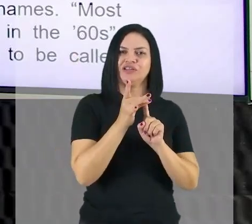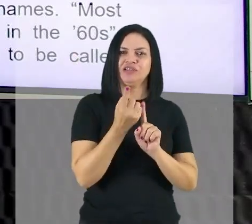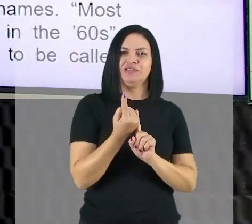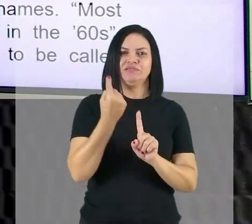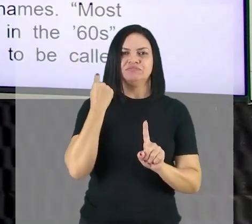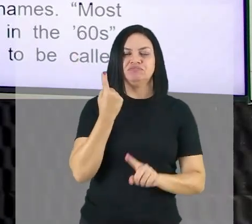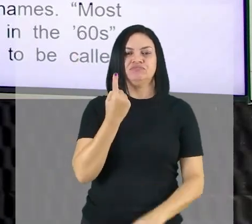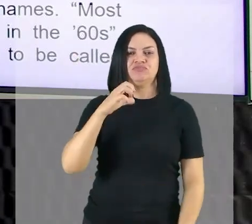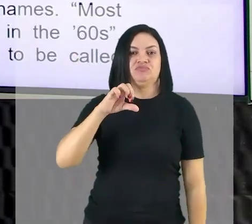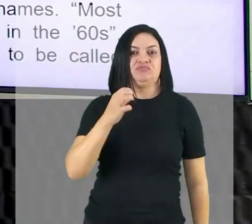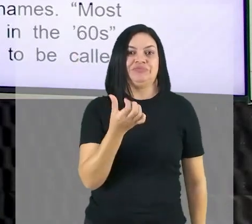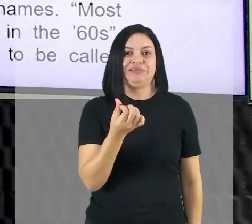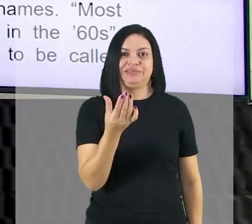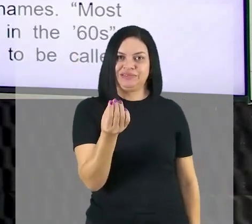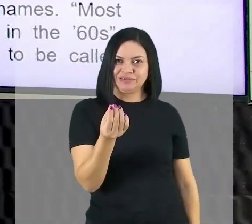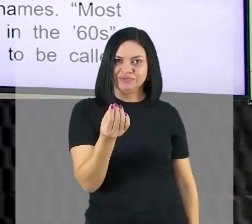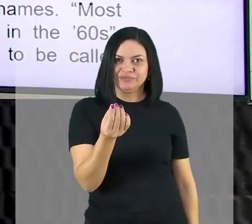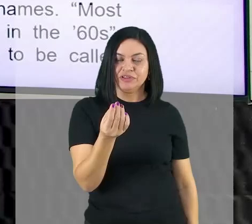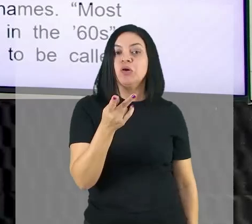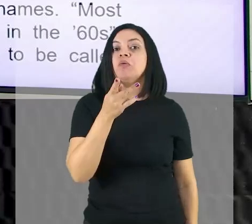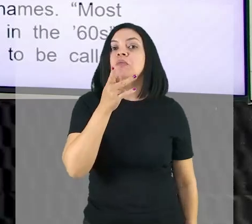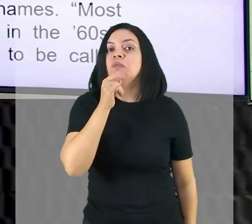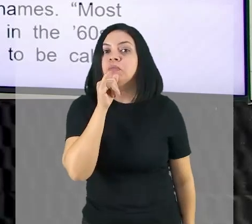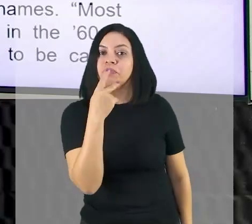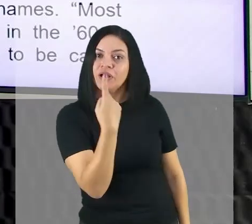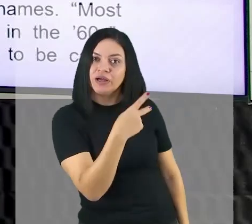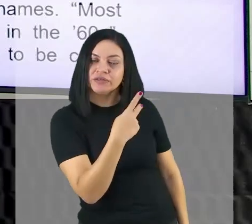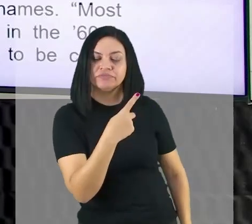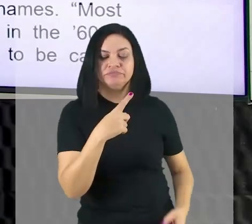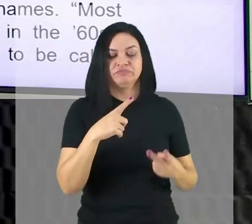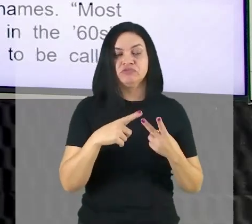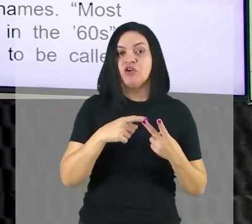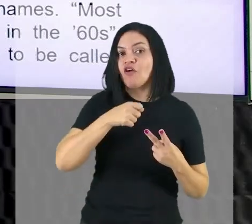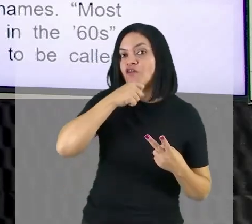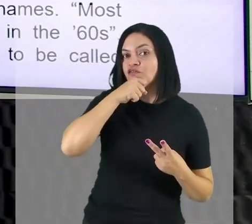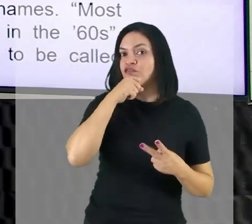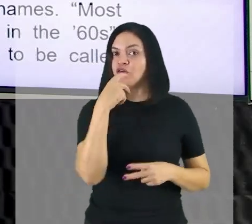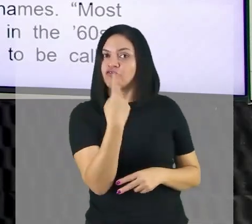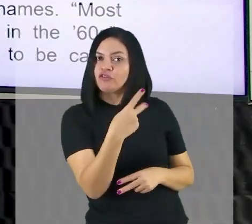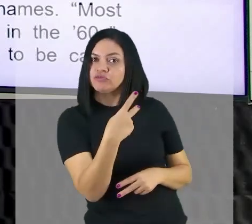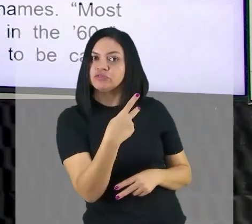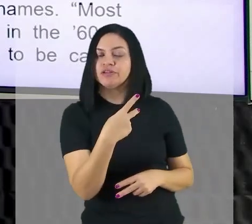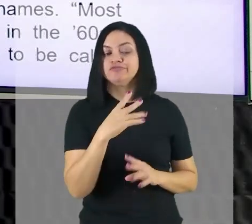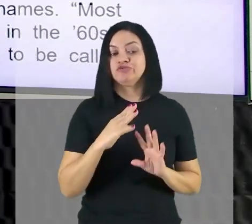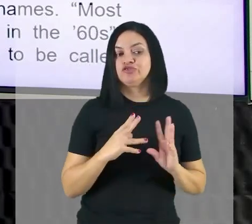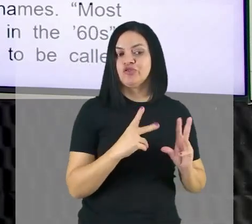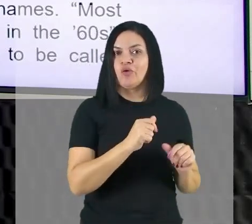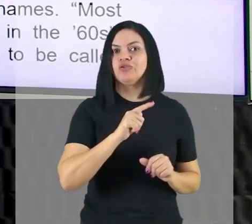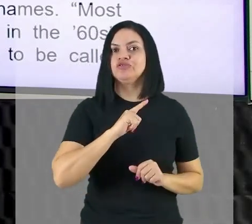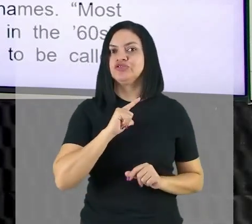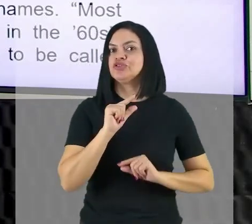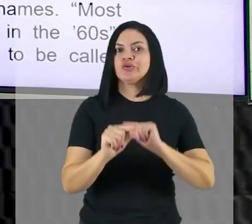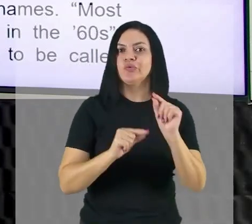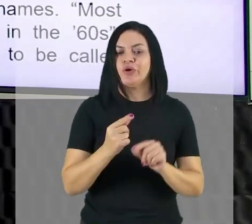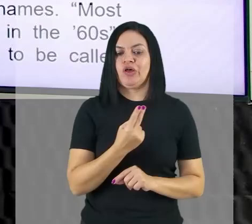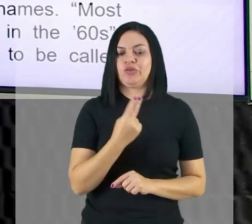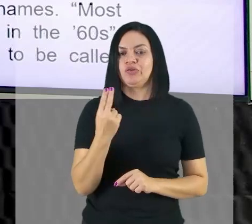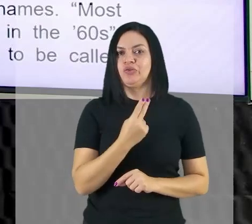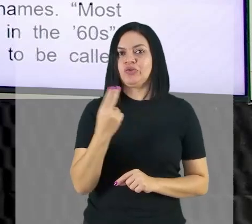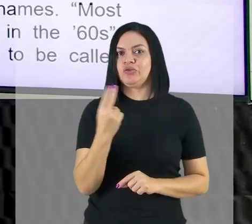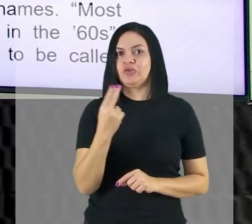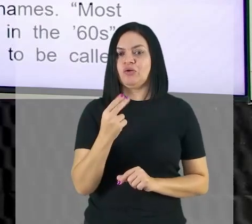de 60. O pai dele, o avô dele, todos tinham tido os